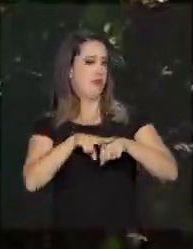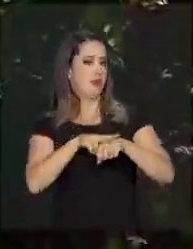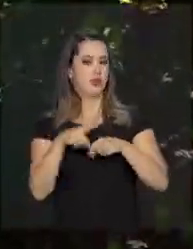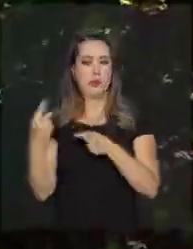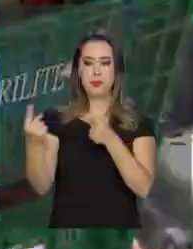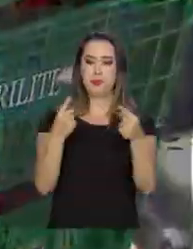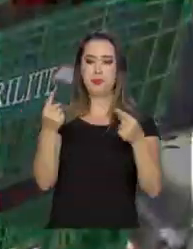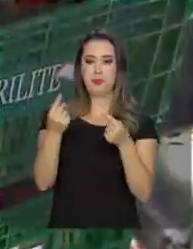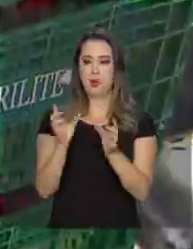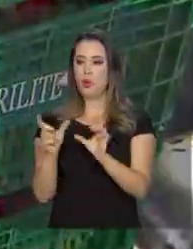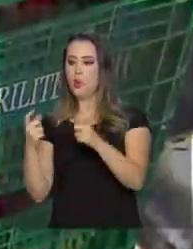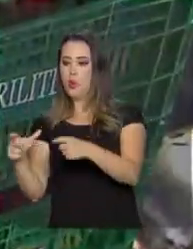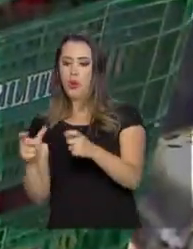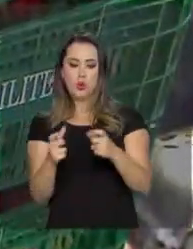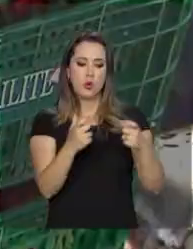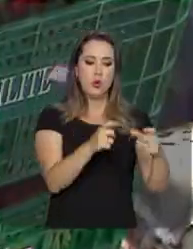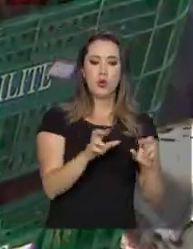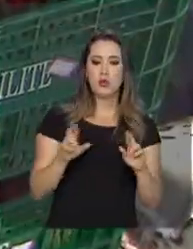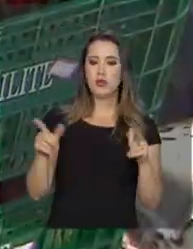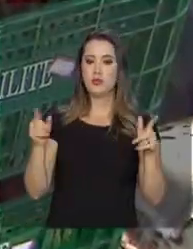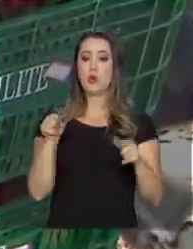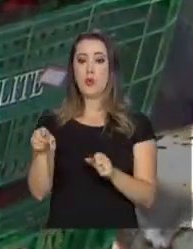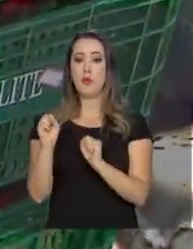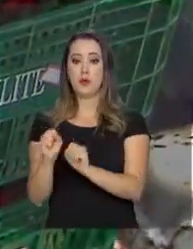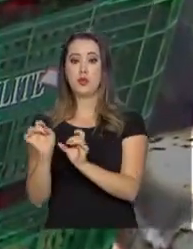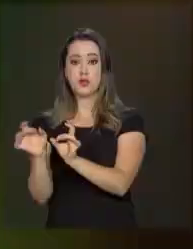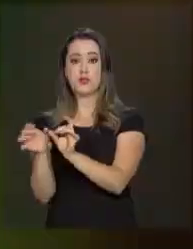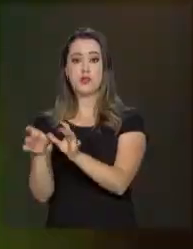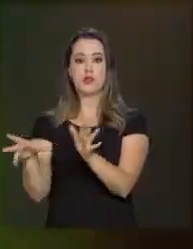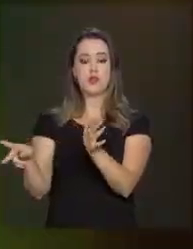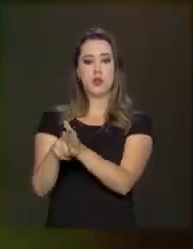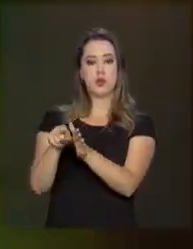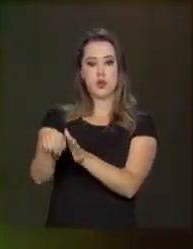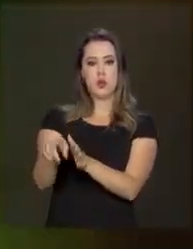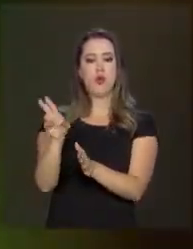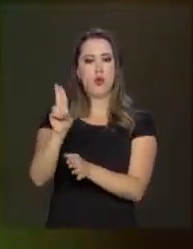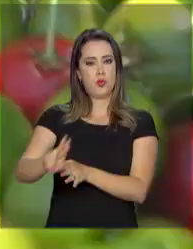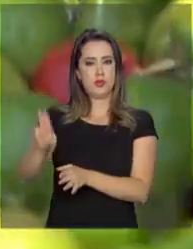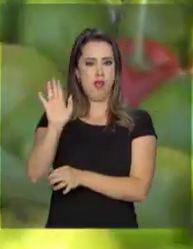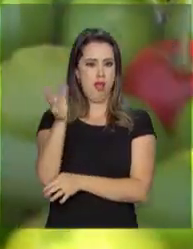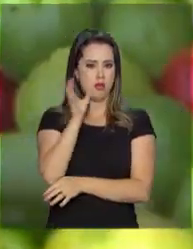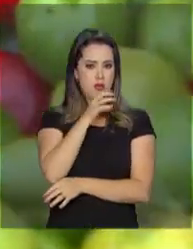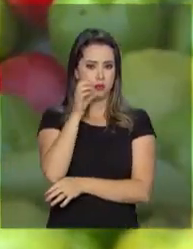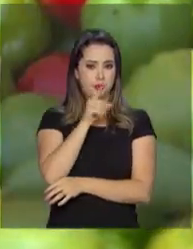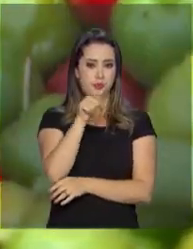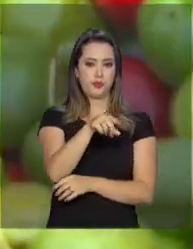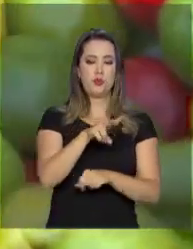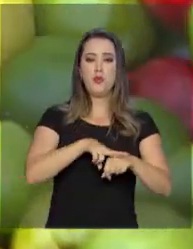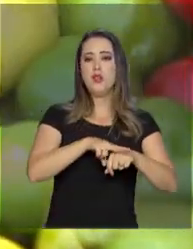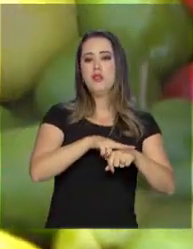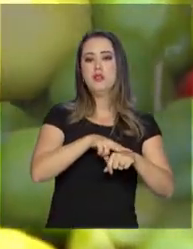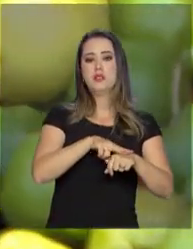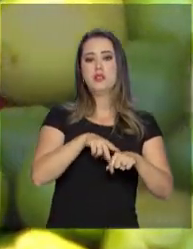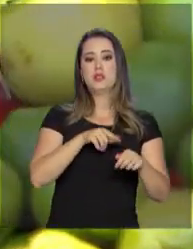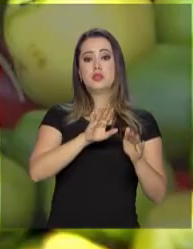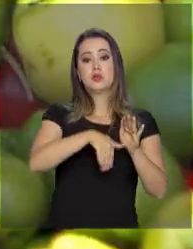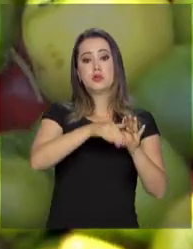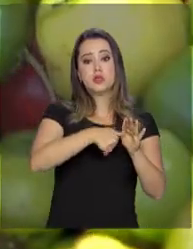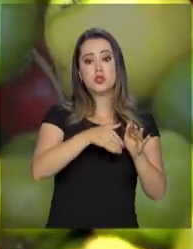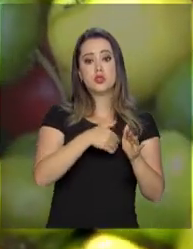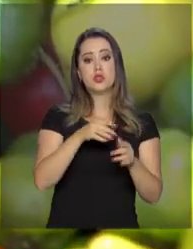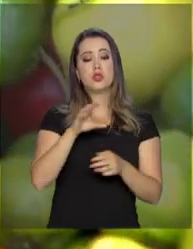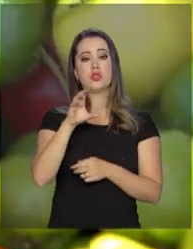destino diferente. Uma está pronta para ser vendida na região, para consumo imediato. Já da verde é extraída a vitamina